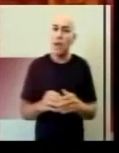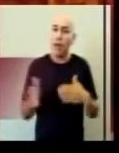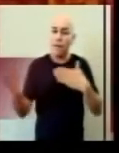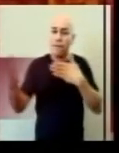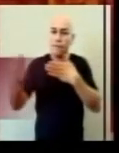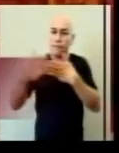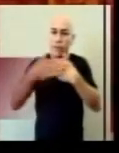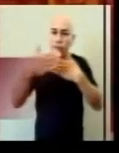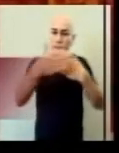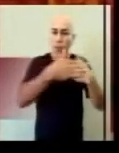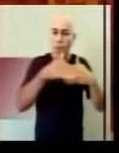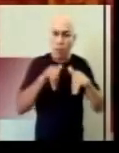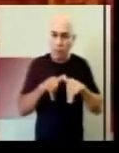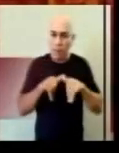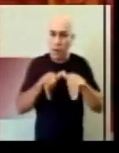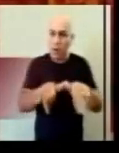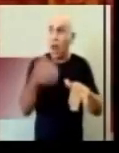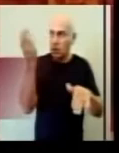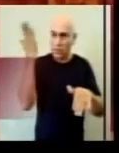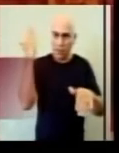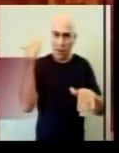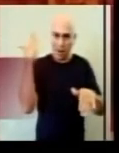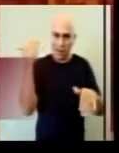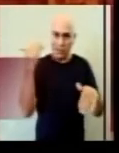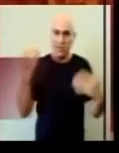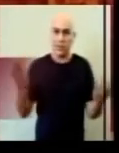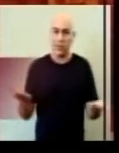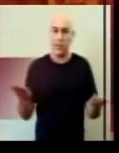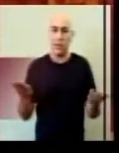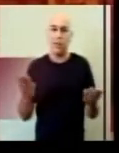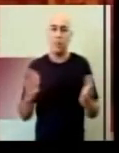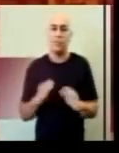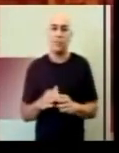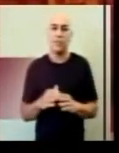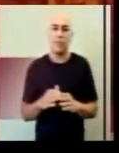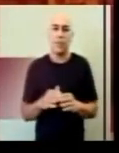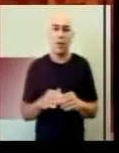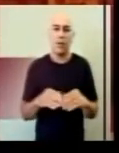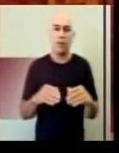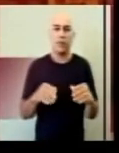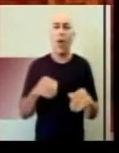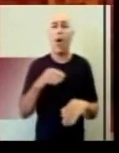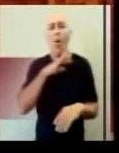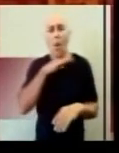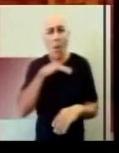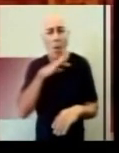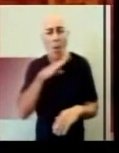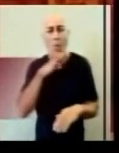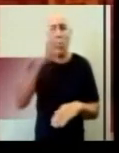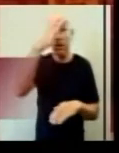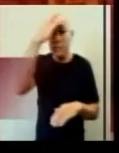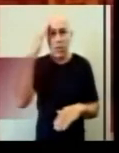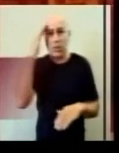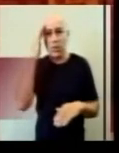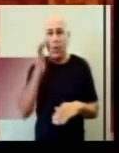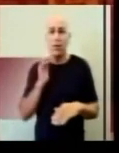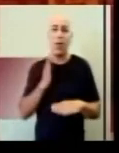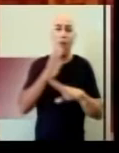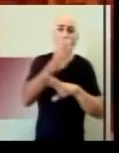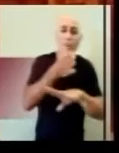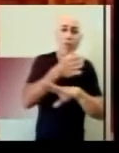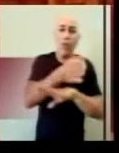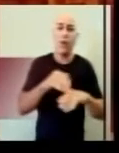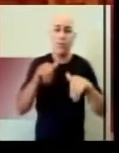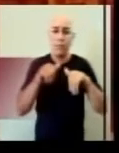do supermercado, embora tenha dado maior desconforto para a população não poder acessar